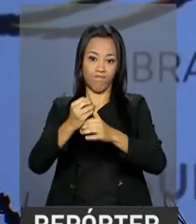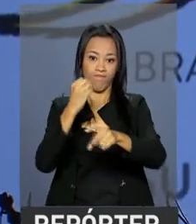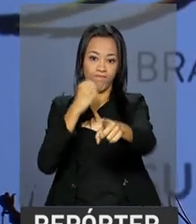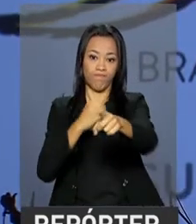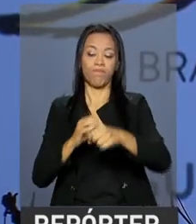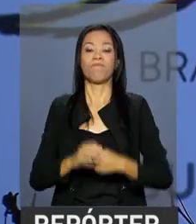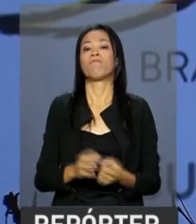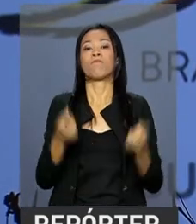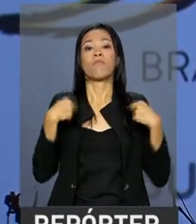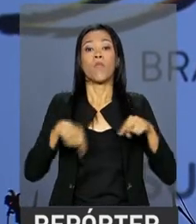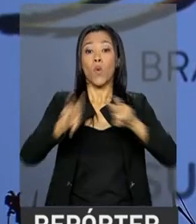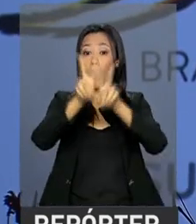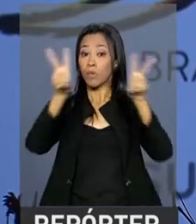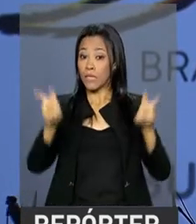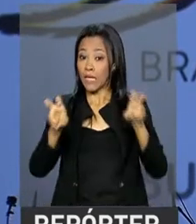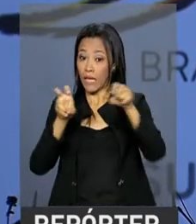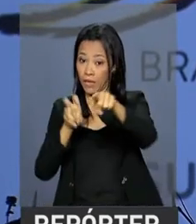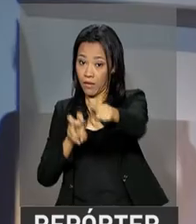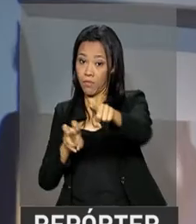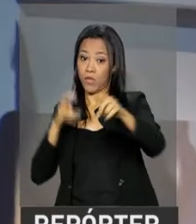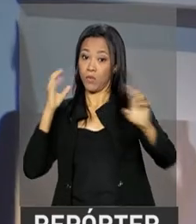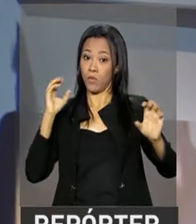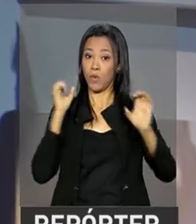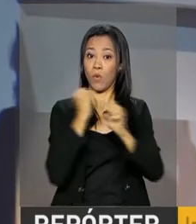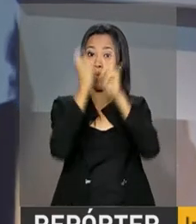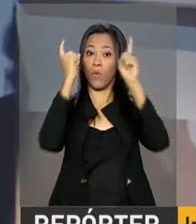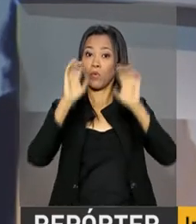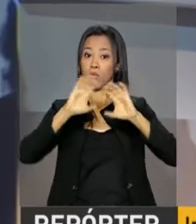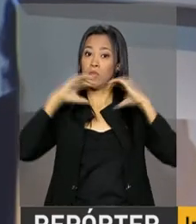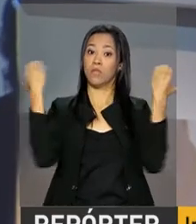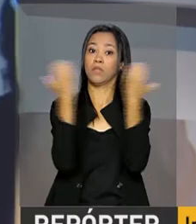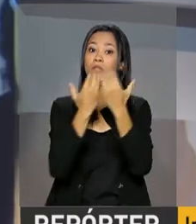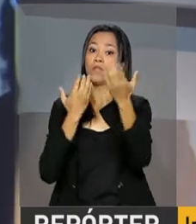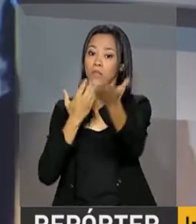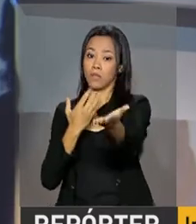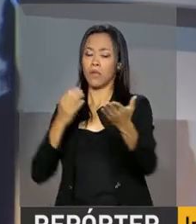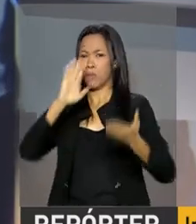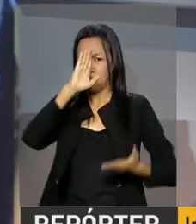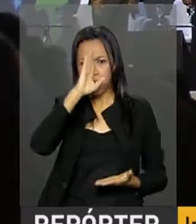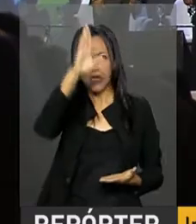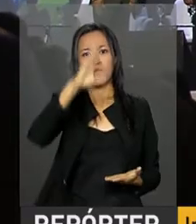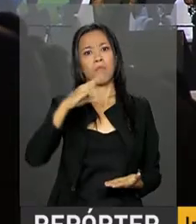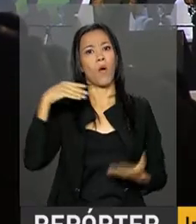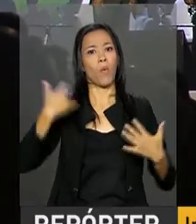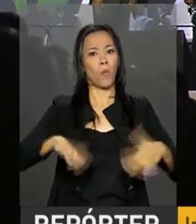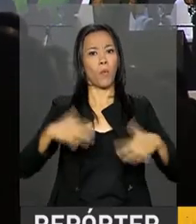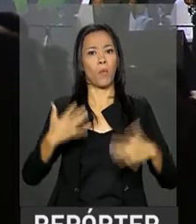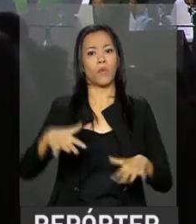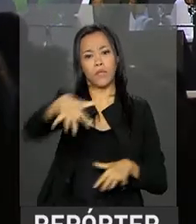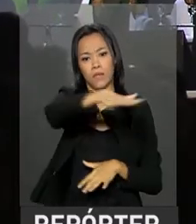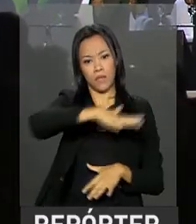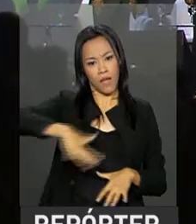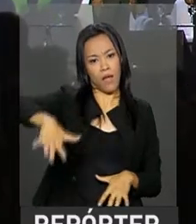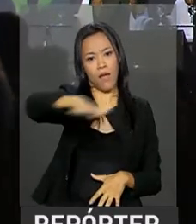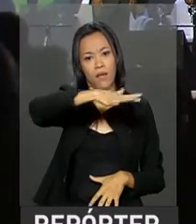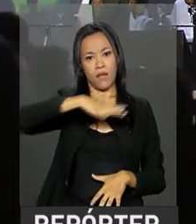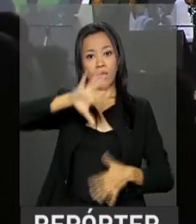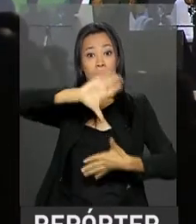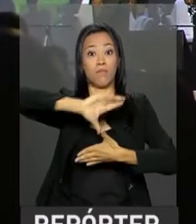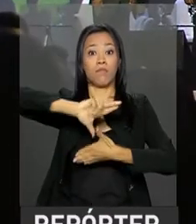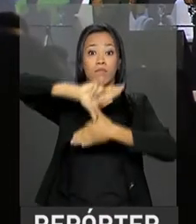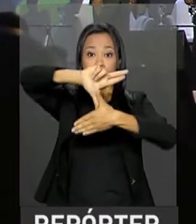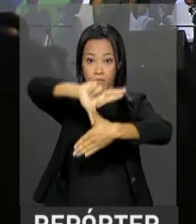Com o tema Superação é a nossa maior obra, foi aberto em Brasília o principal evento do setor da construção na América